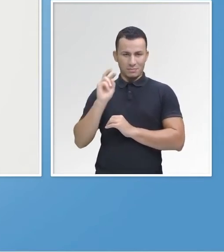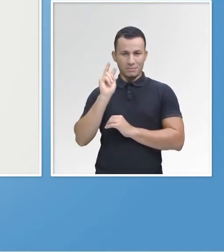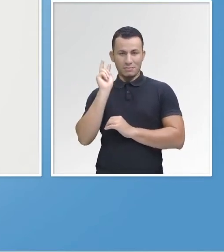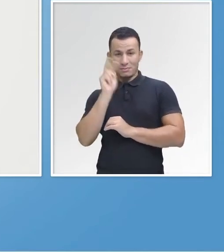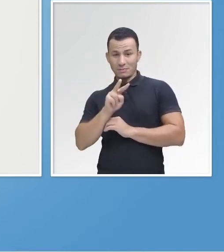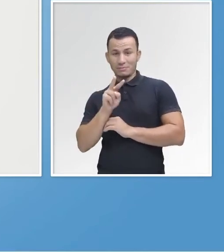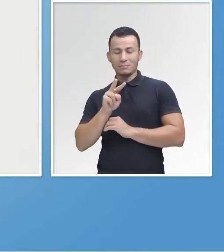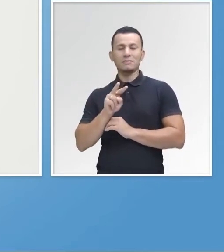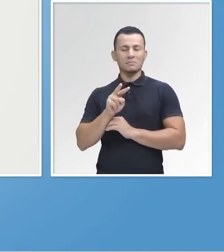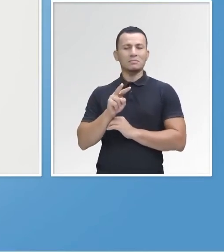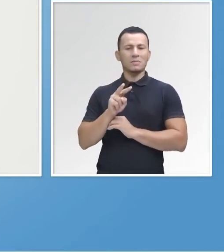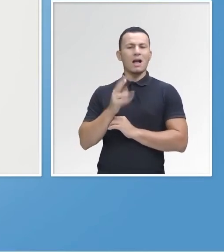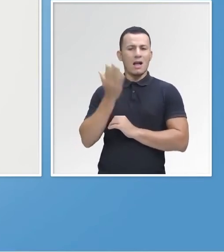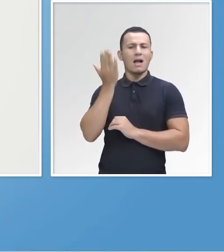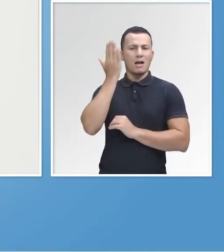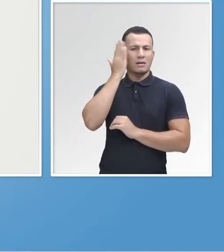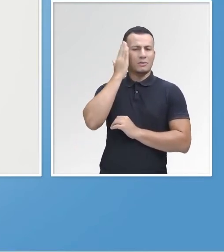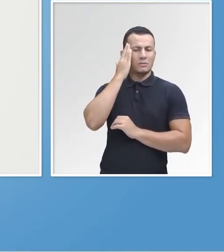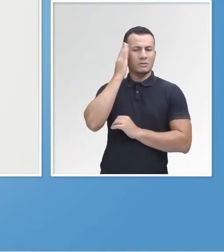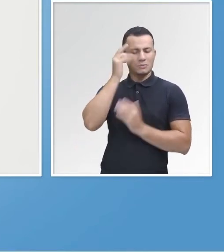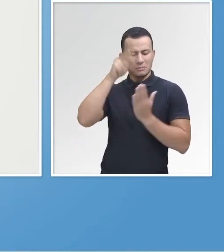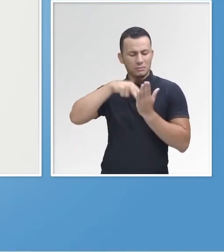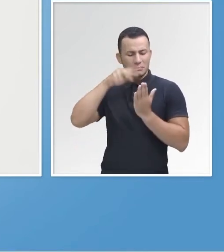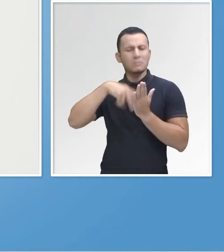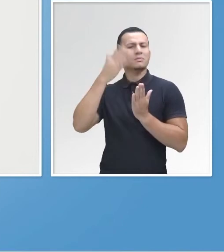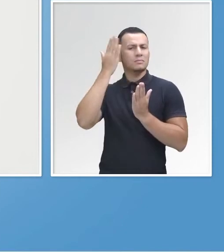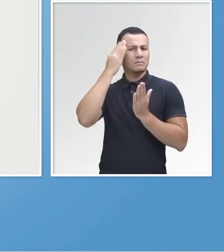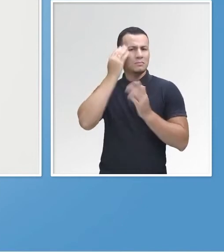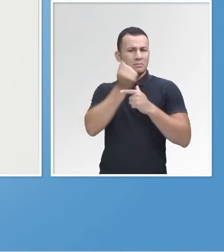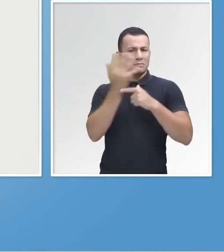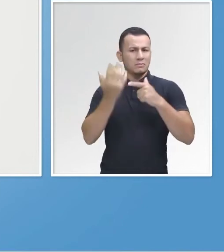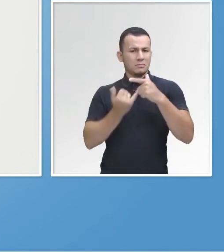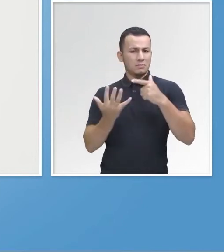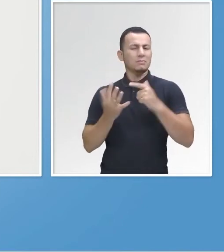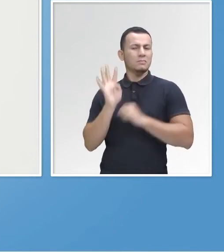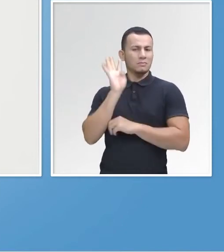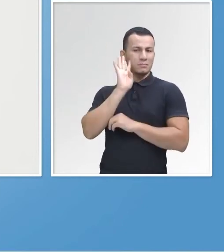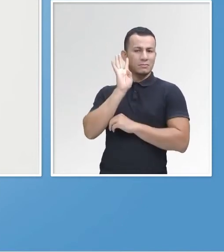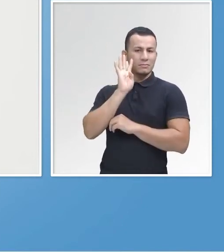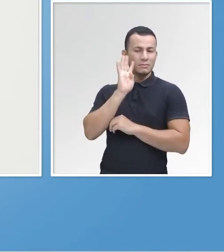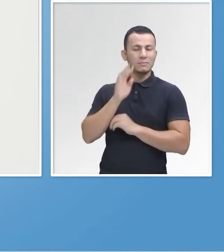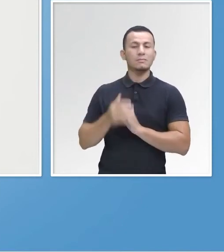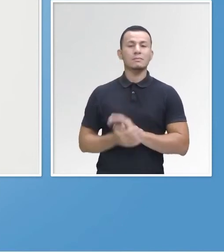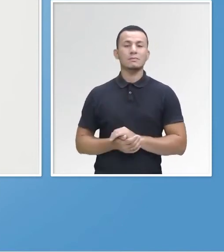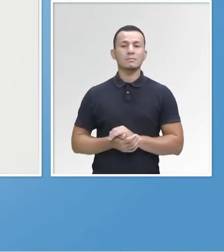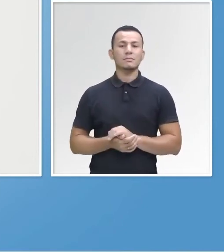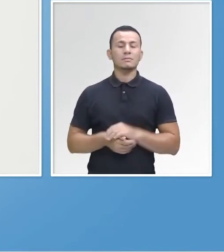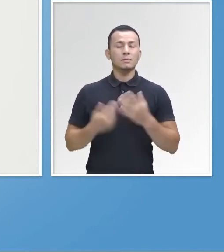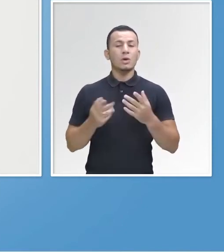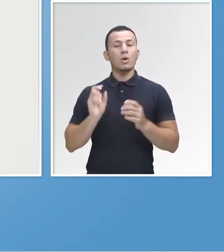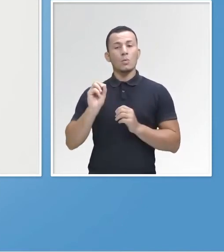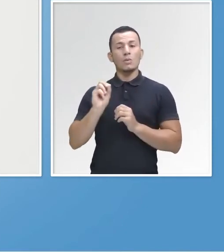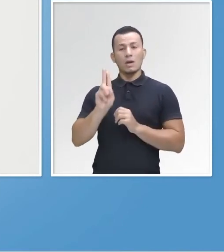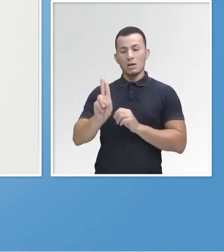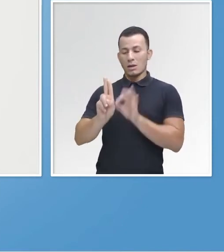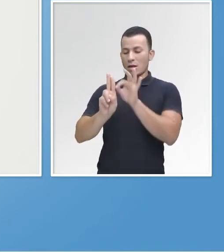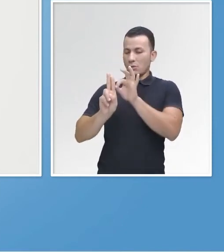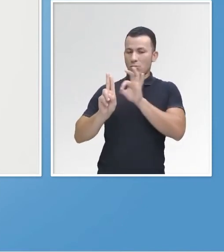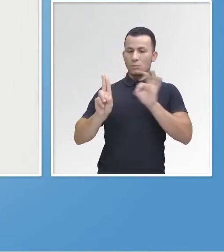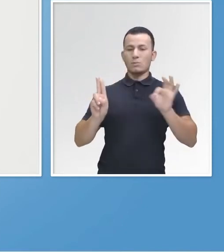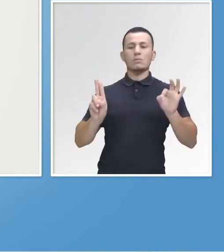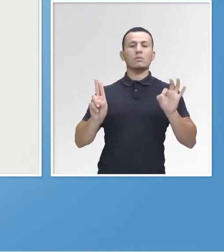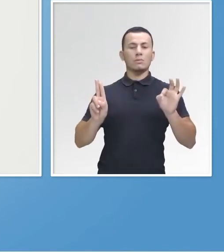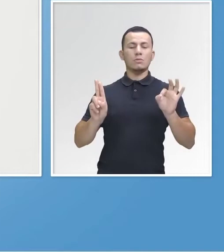hoje a professora agora eu tô sabendo ler frações isso mesmo isso aí nós temos o que as unidades de comprimento